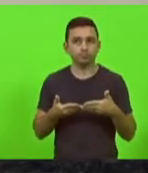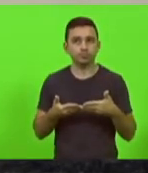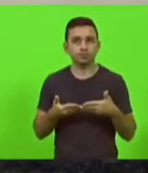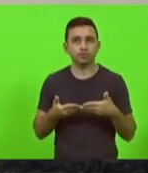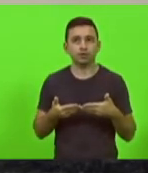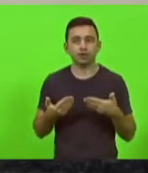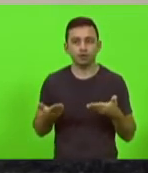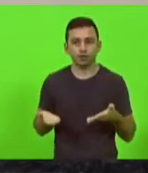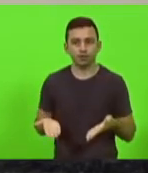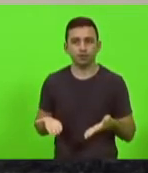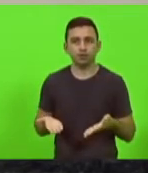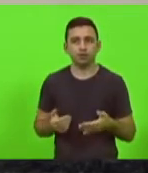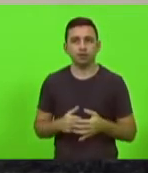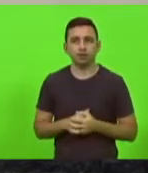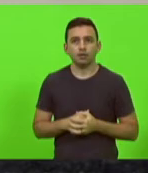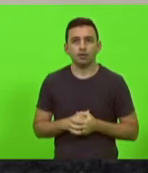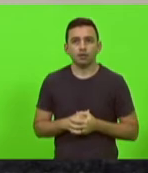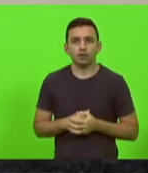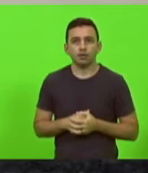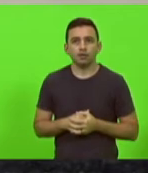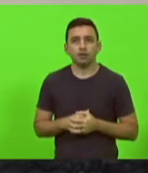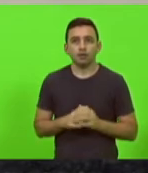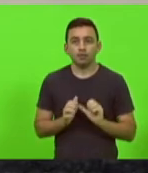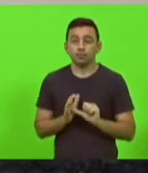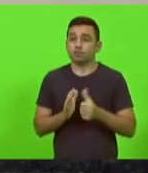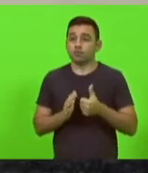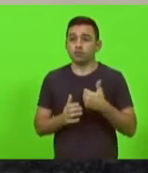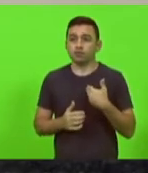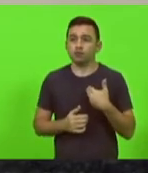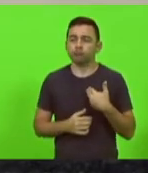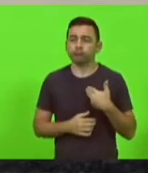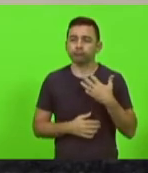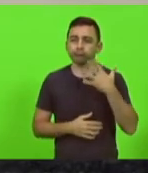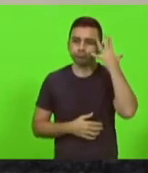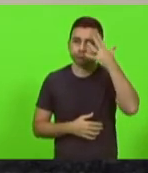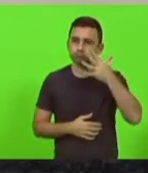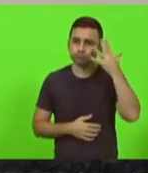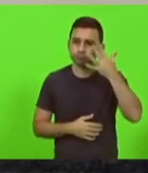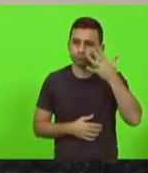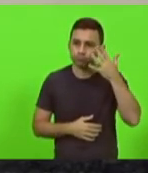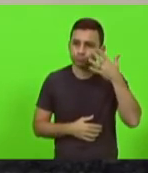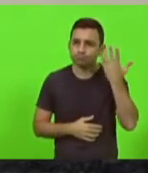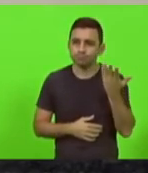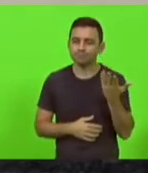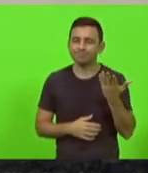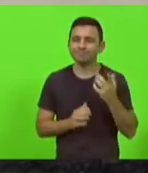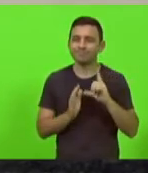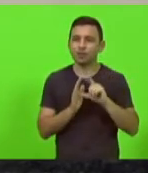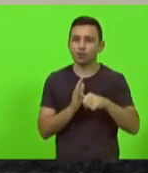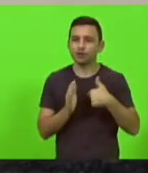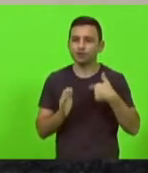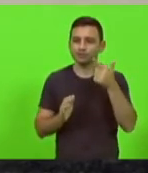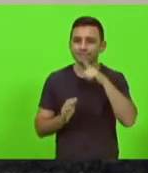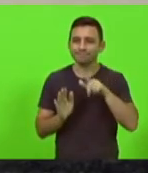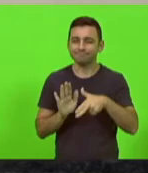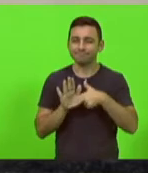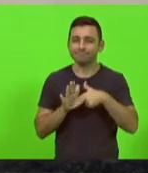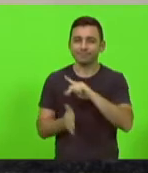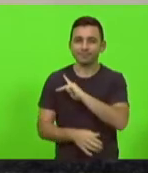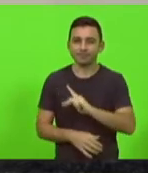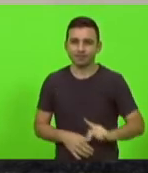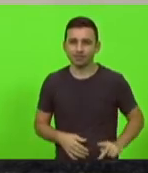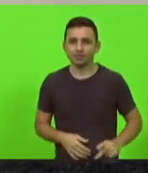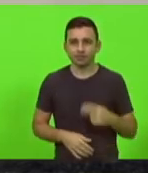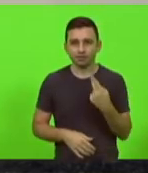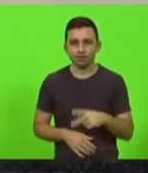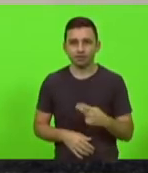honra, e é a primeira vez que uso a palavra depois da posse de presidente desta casa, e não